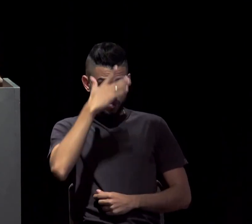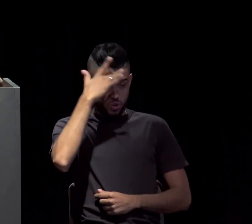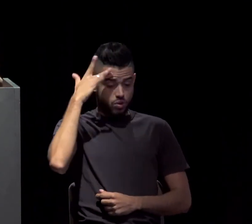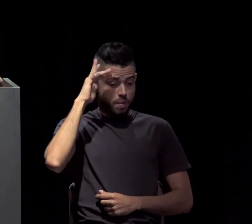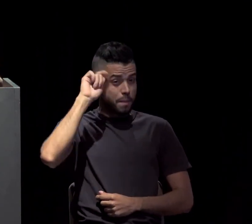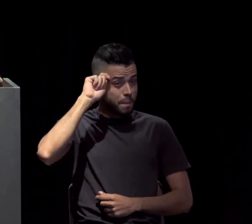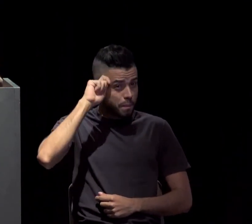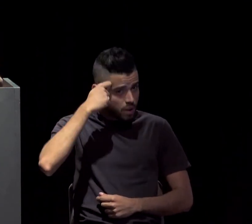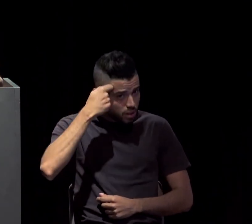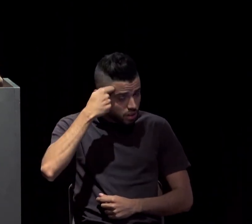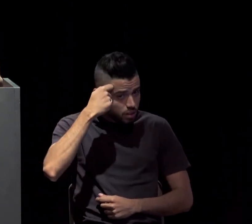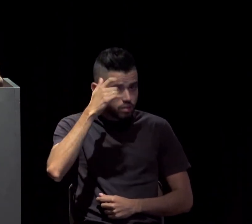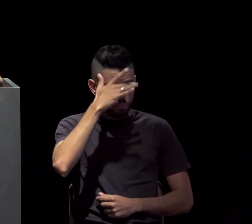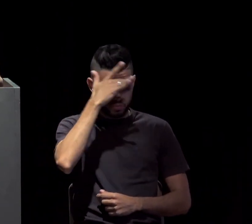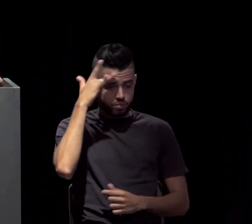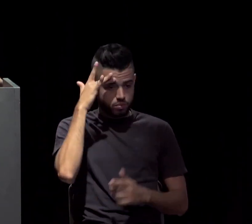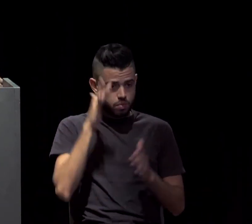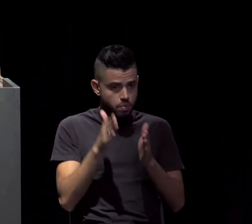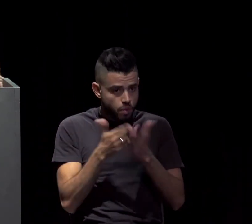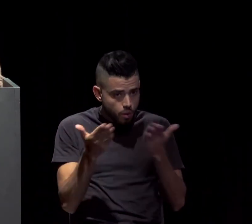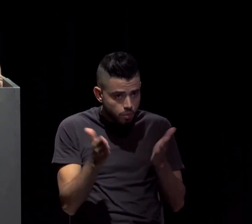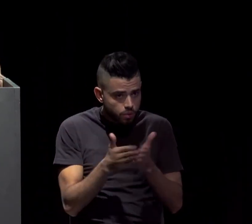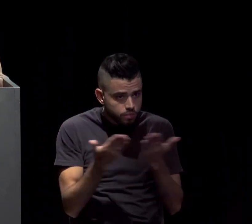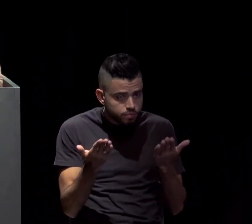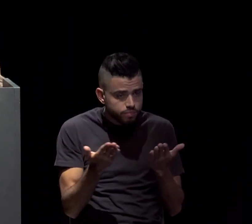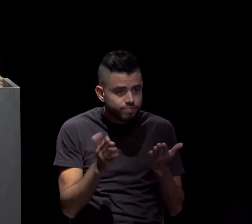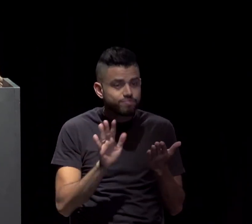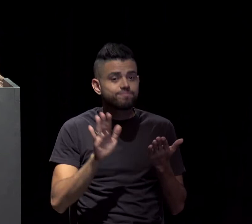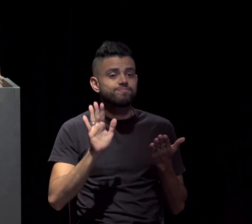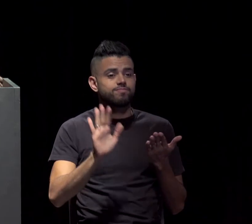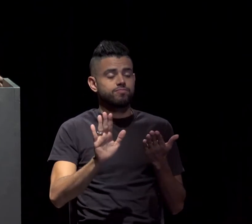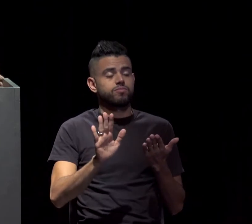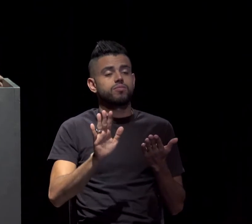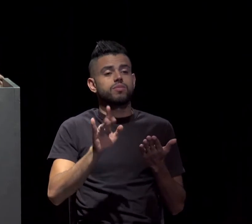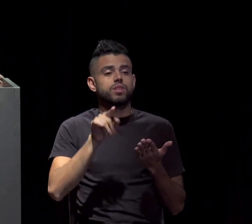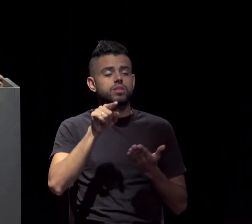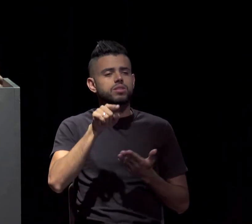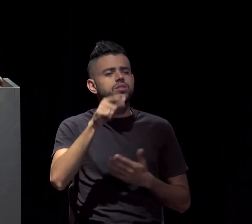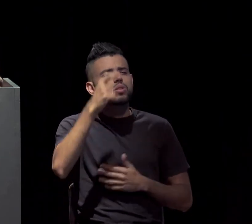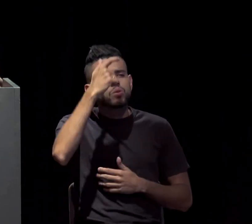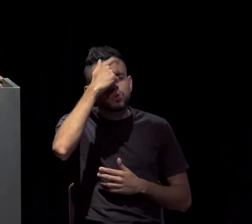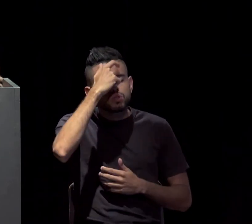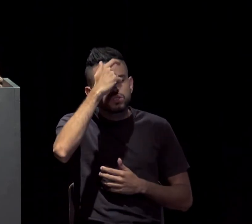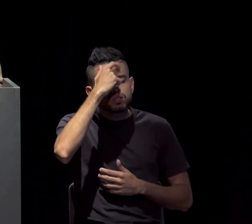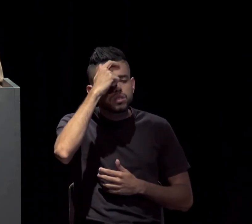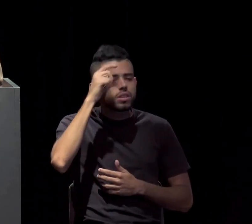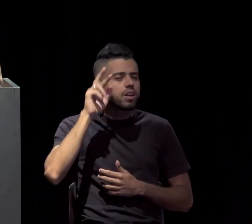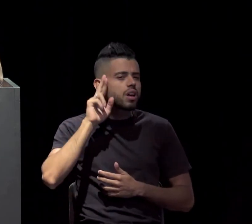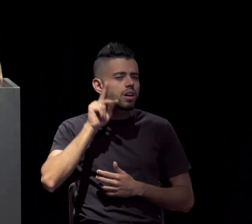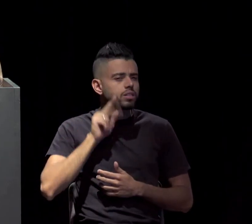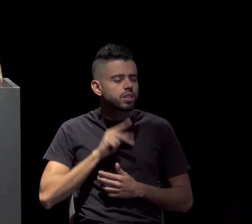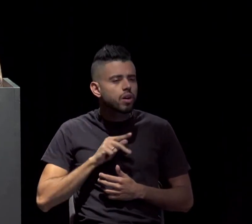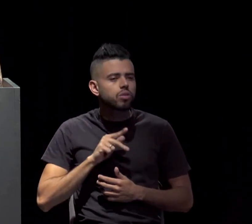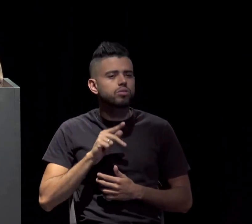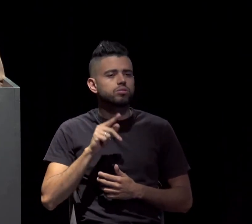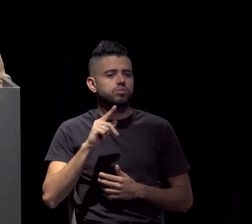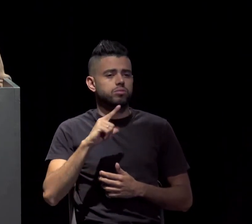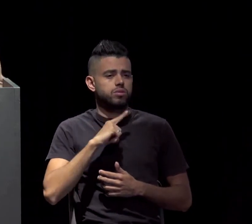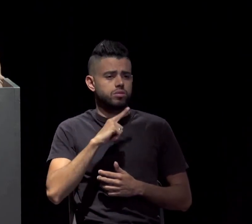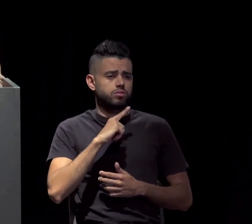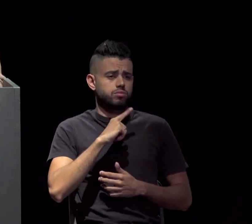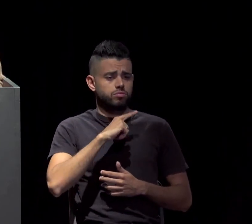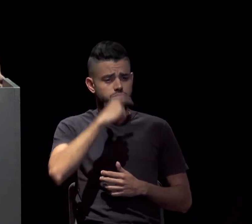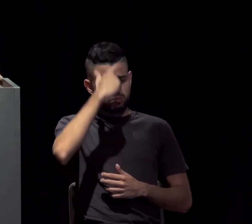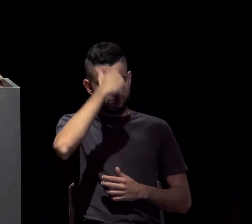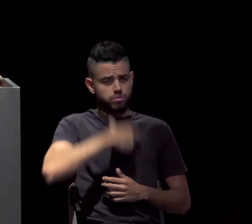pobre. Há uma consciência racial que atravessa o exercício do sagrado e que, juntamente com esses outros tópicos